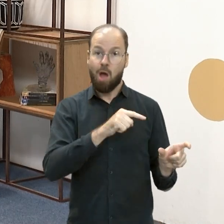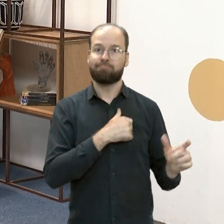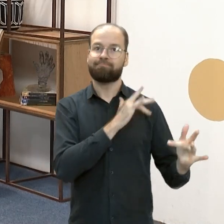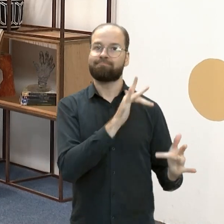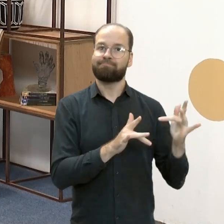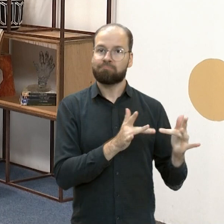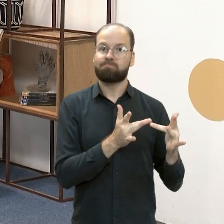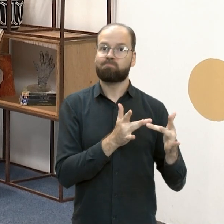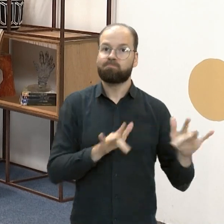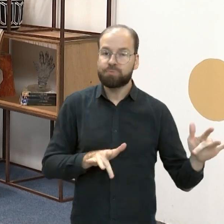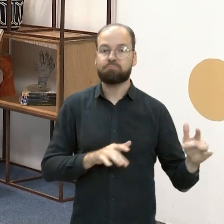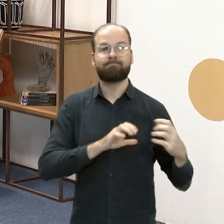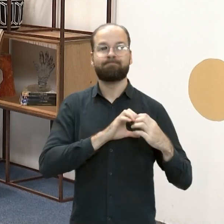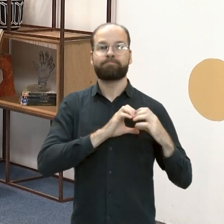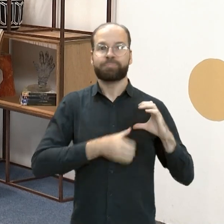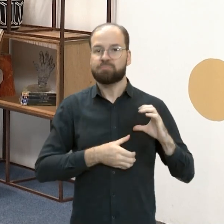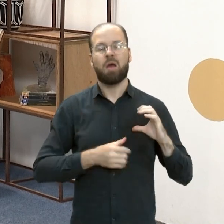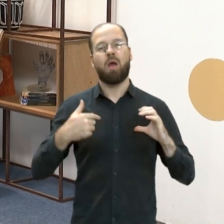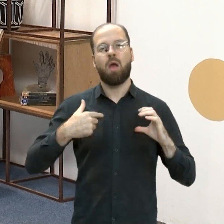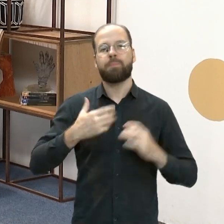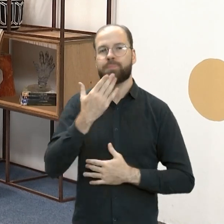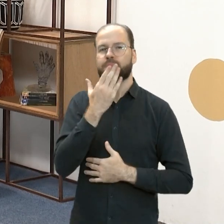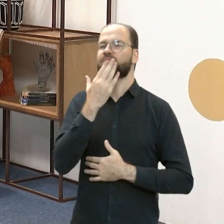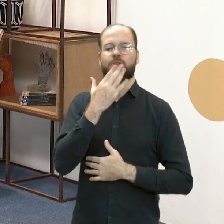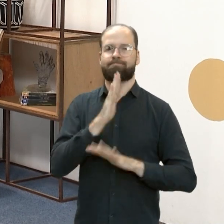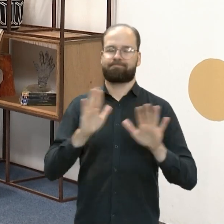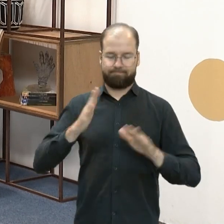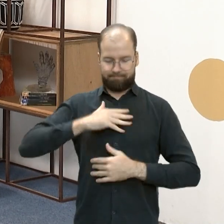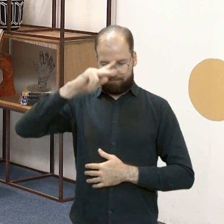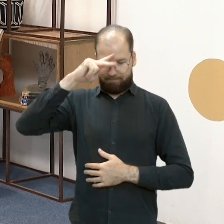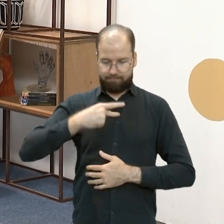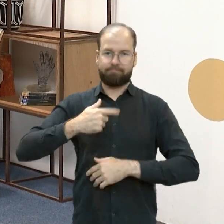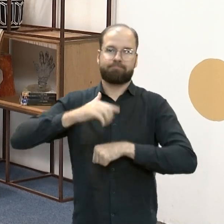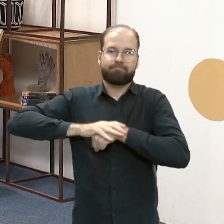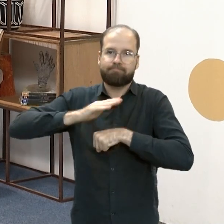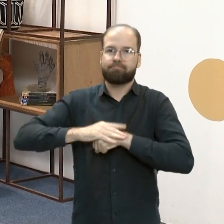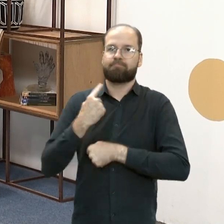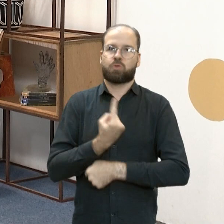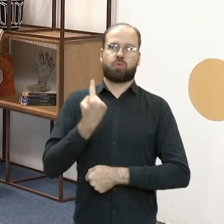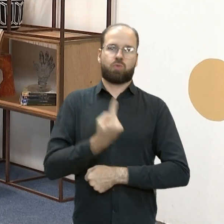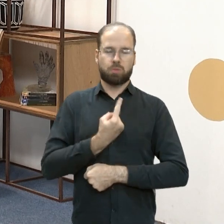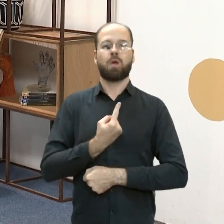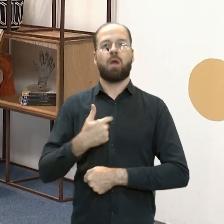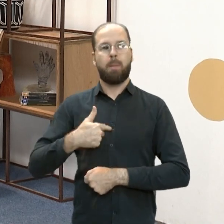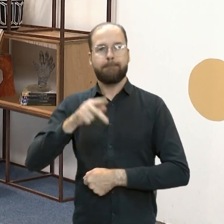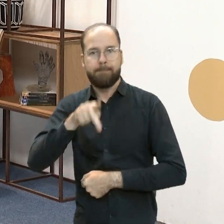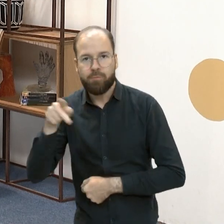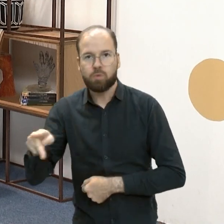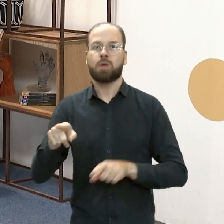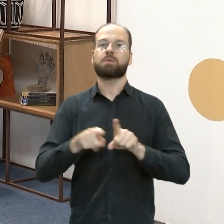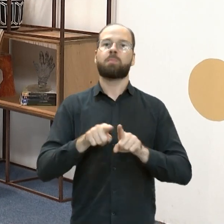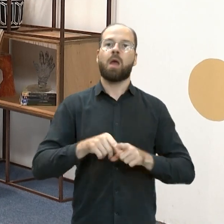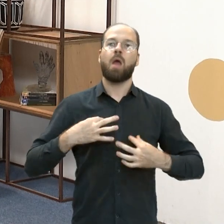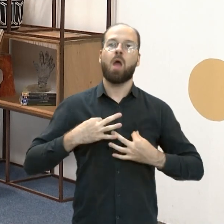né, esse companheiro que ela idealizou. Ela se tornou uma mulher independente, como professora, como costureira, né?